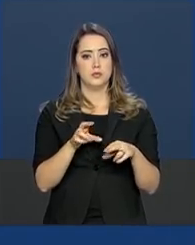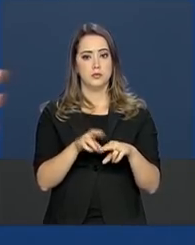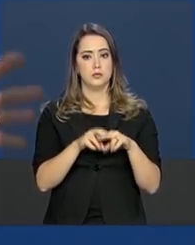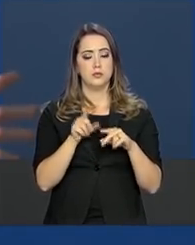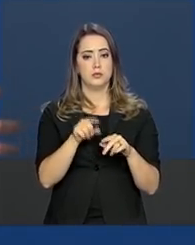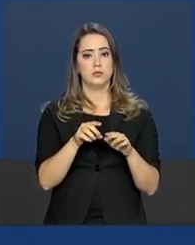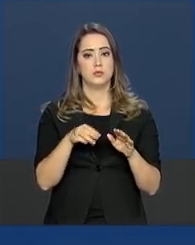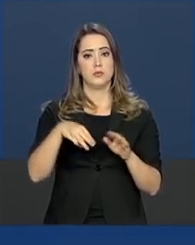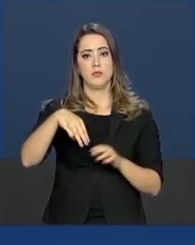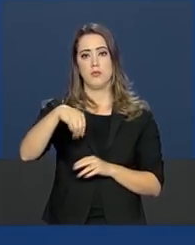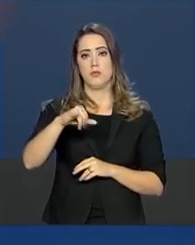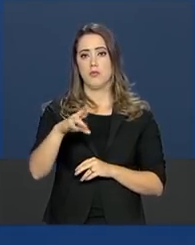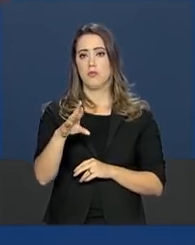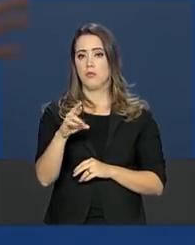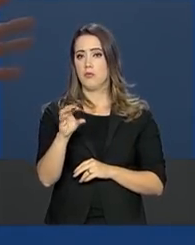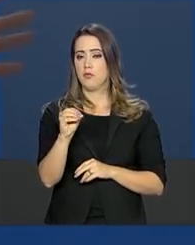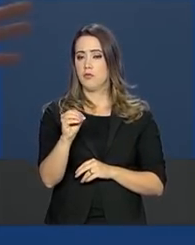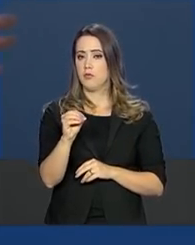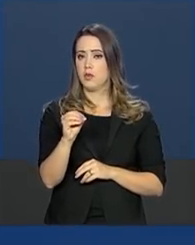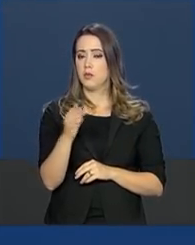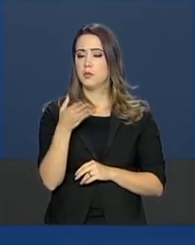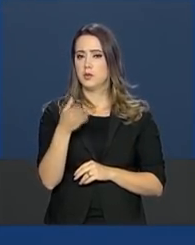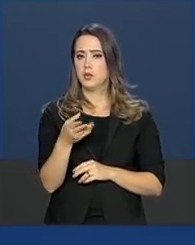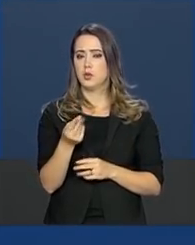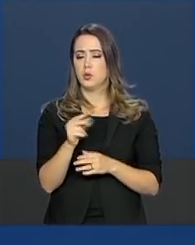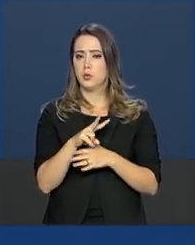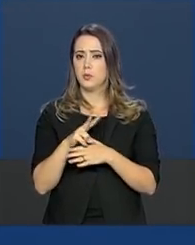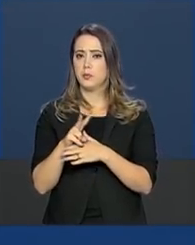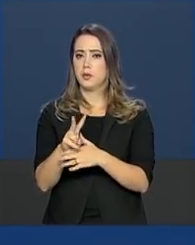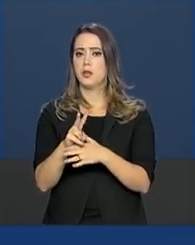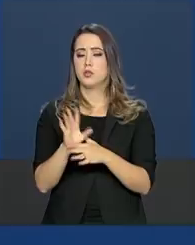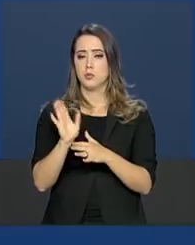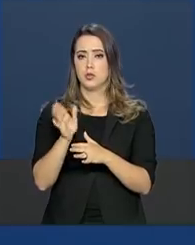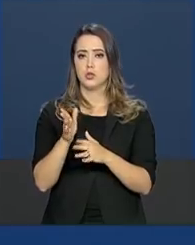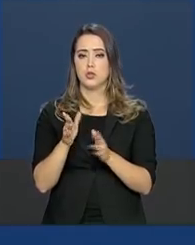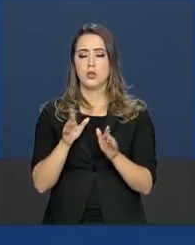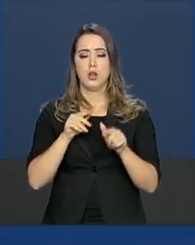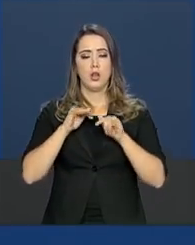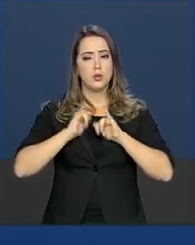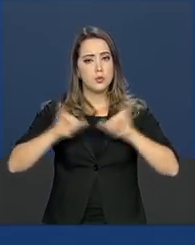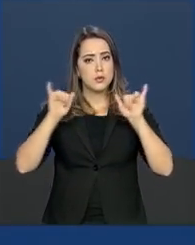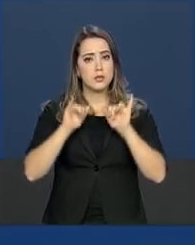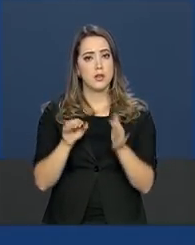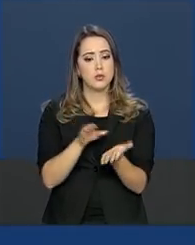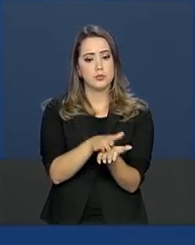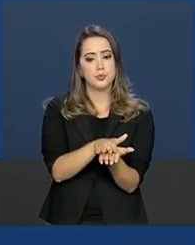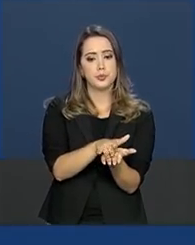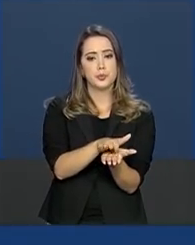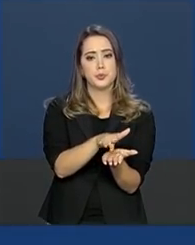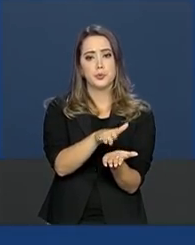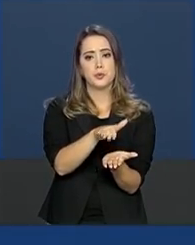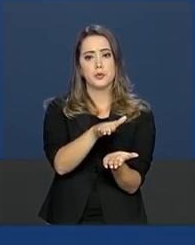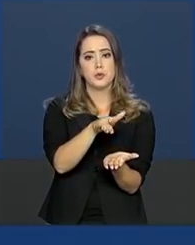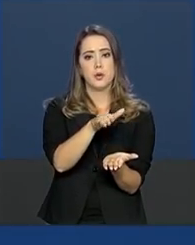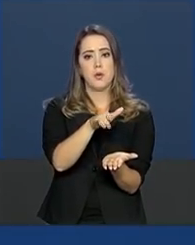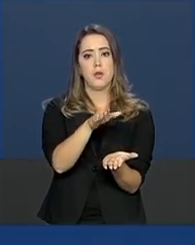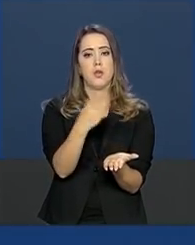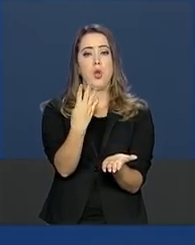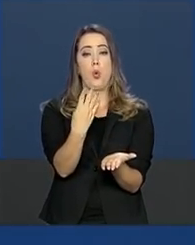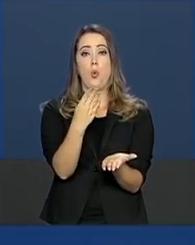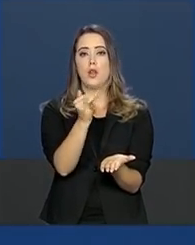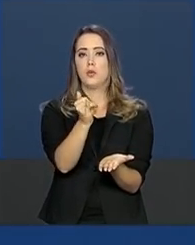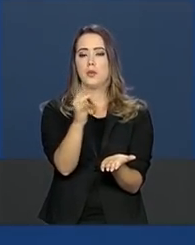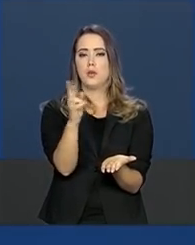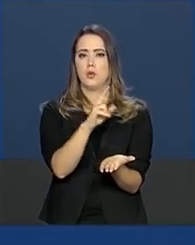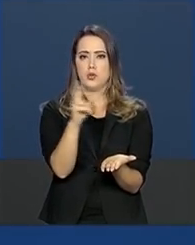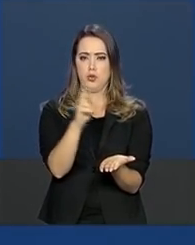neste microcrédito que foi anunciado e que continua com mais 4 bilhões de reais, porque os juros não serão exorbitantes,